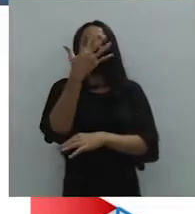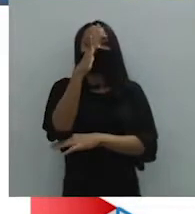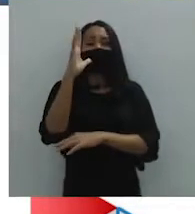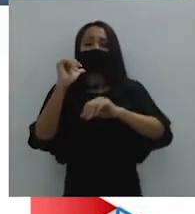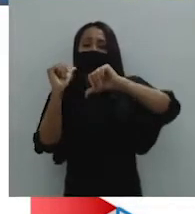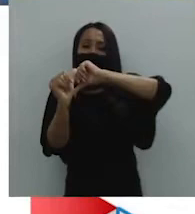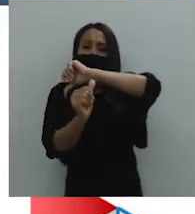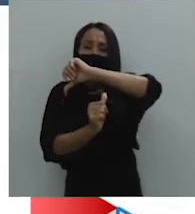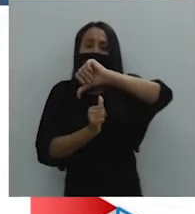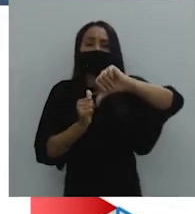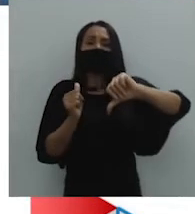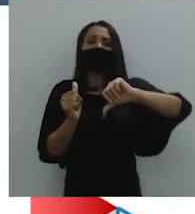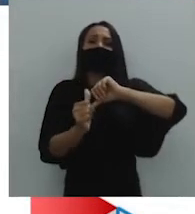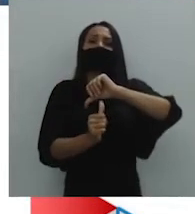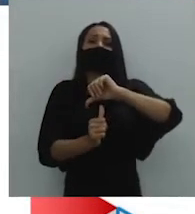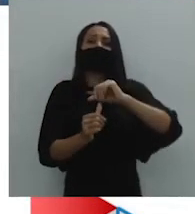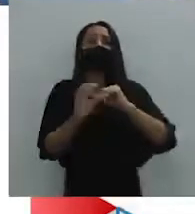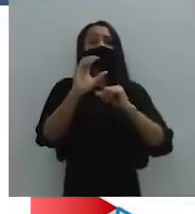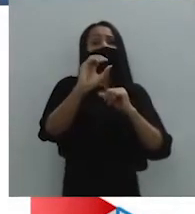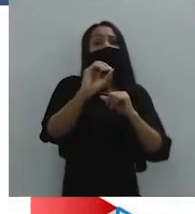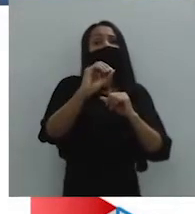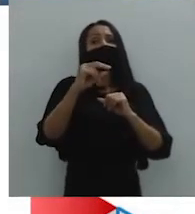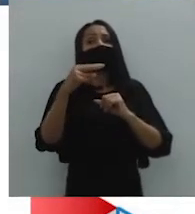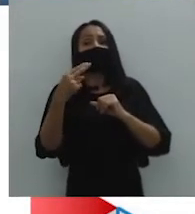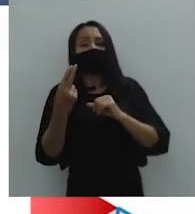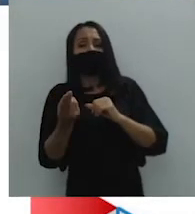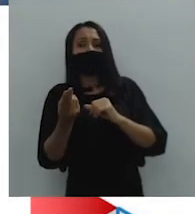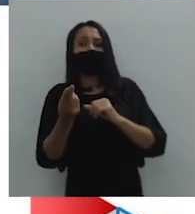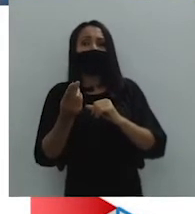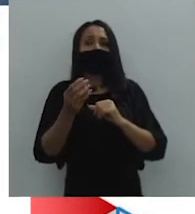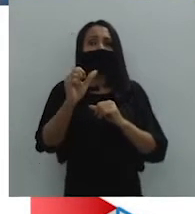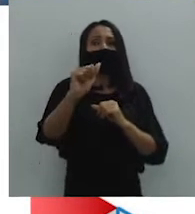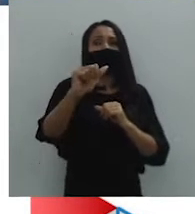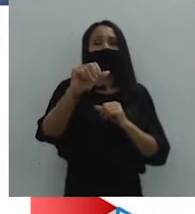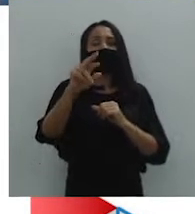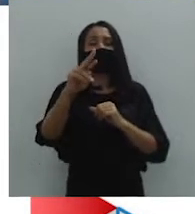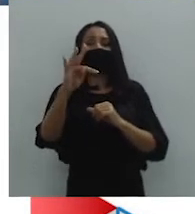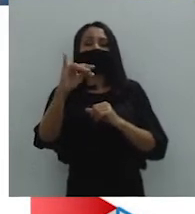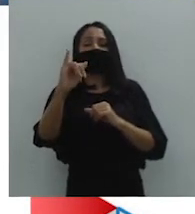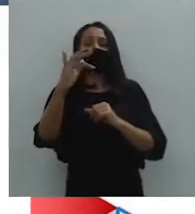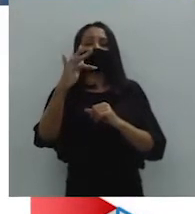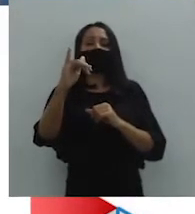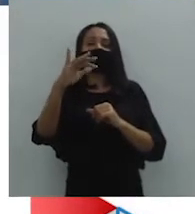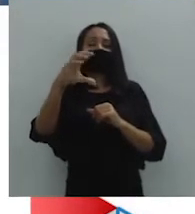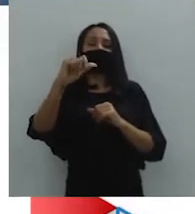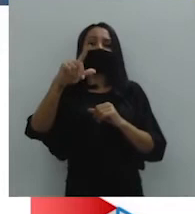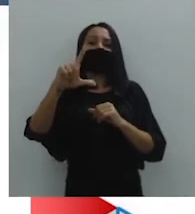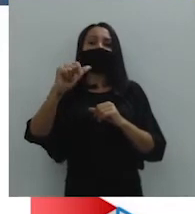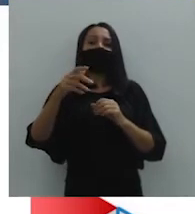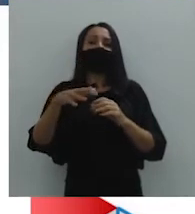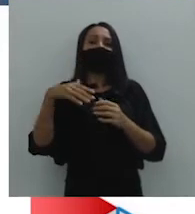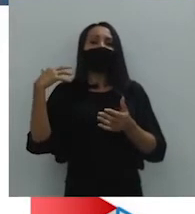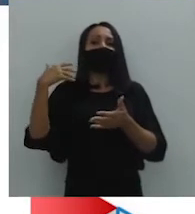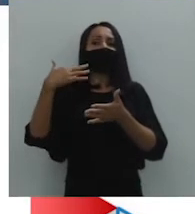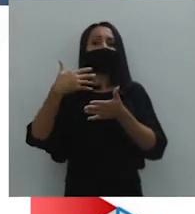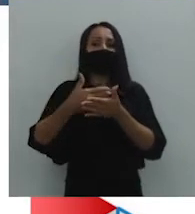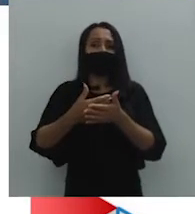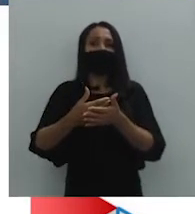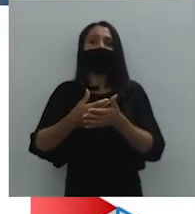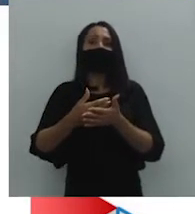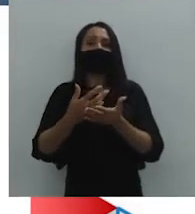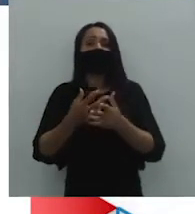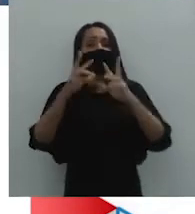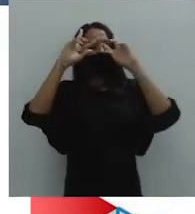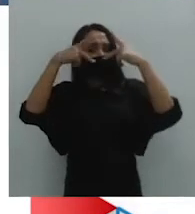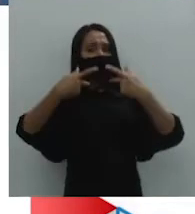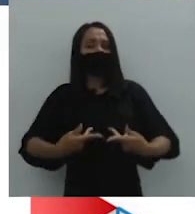modificada, certo? Ou artificial, como muitos chamam. Isso ocorre em decorrência da ação humana. Foi que